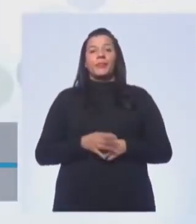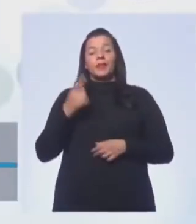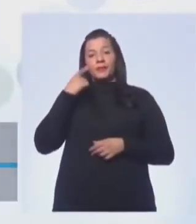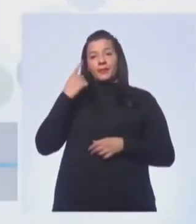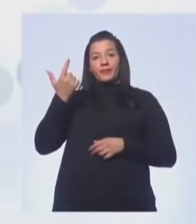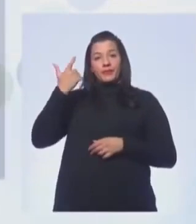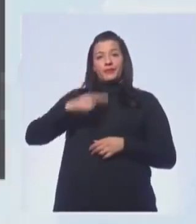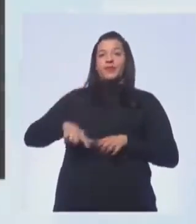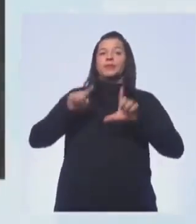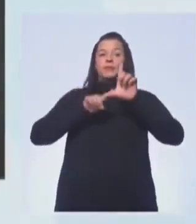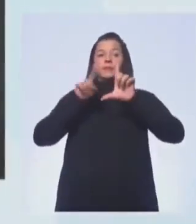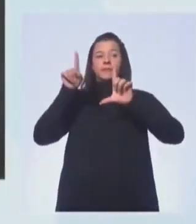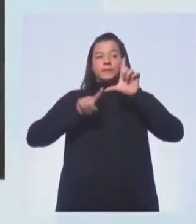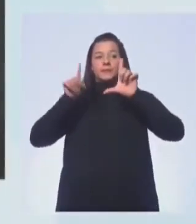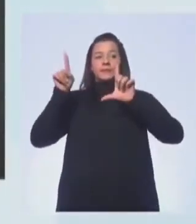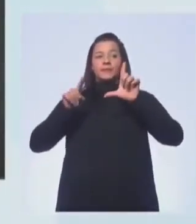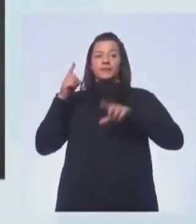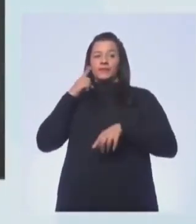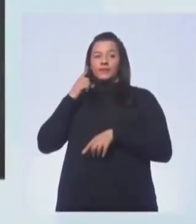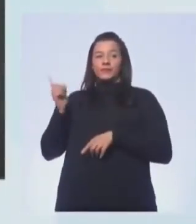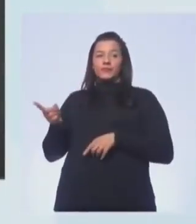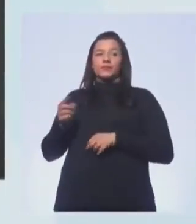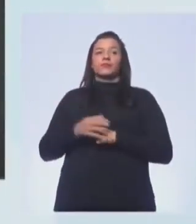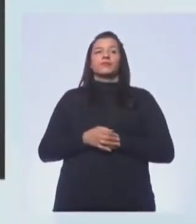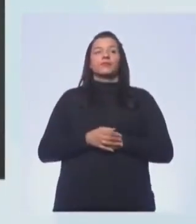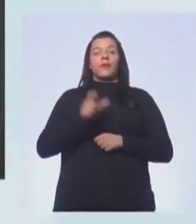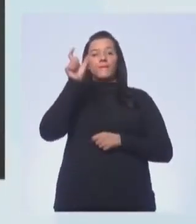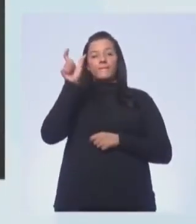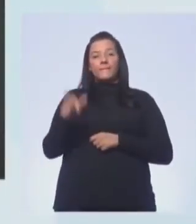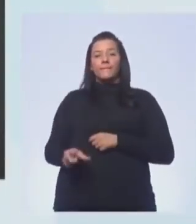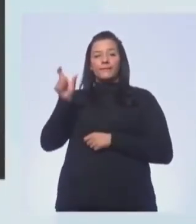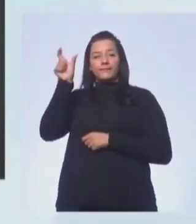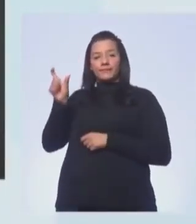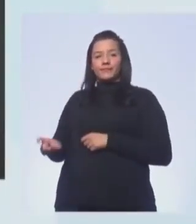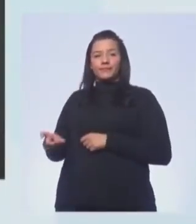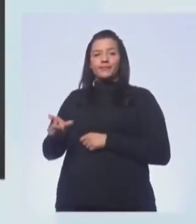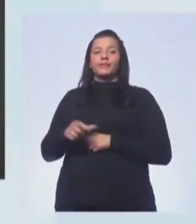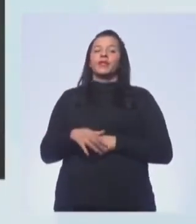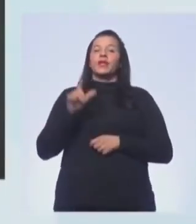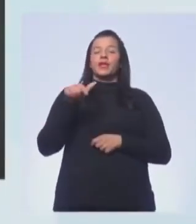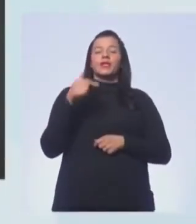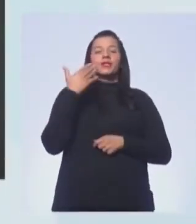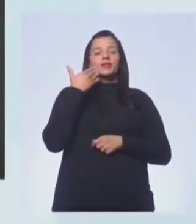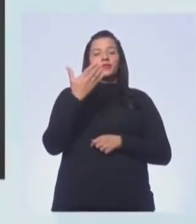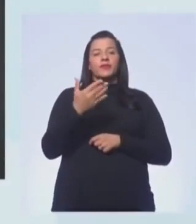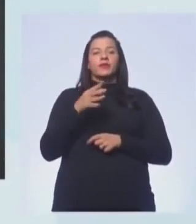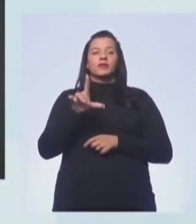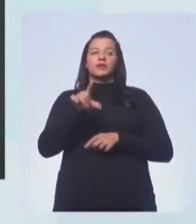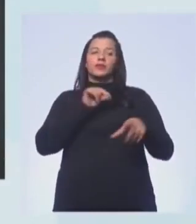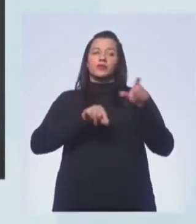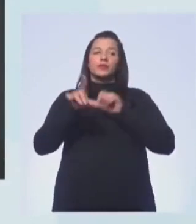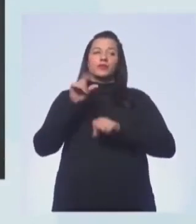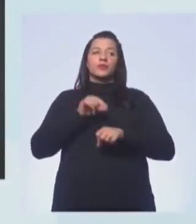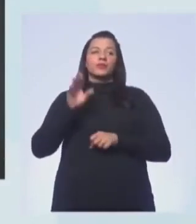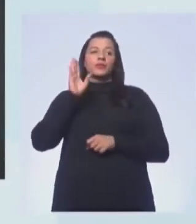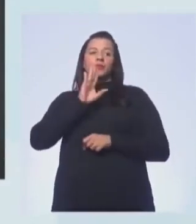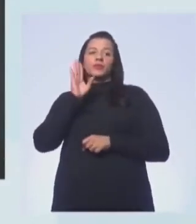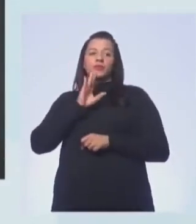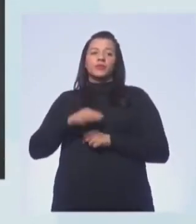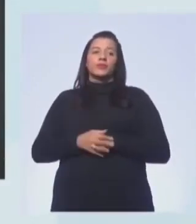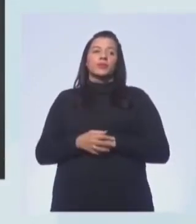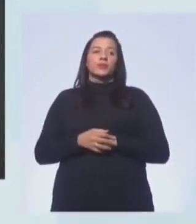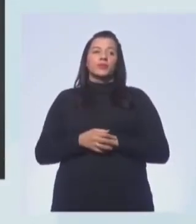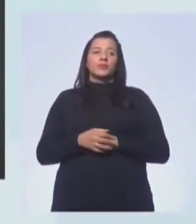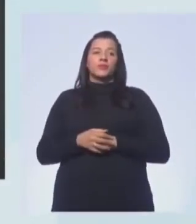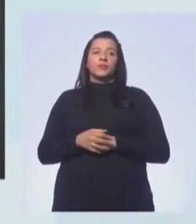então? Gráfico de barras, é isso mesmo? Barras. É isso mesmo. O que dizem os entrevistados? Escolhi o gráfico legal? Para esse tipo de